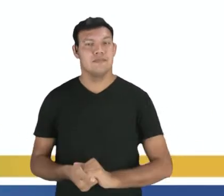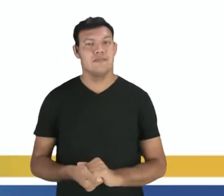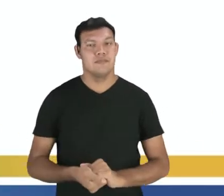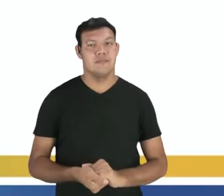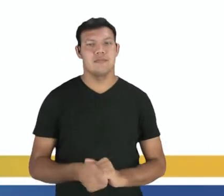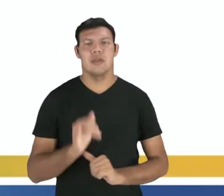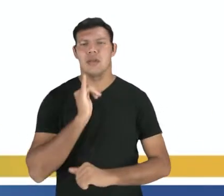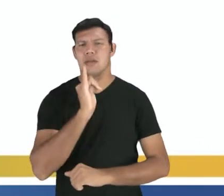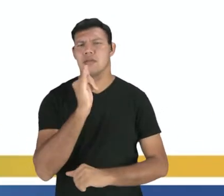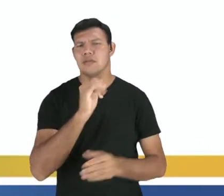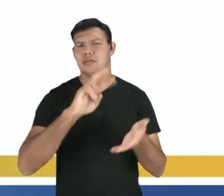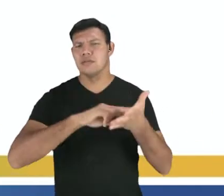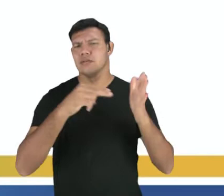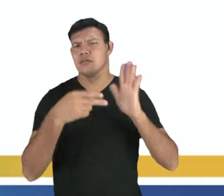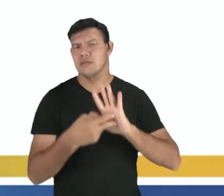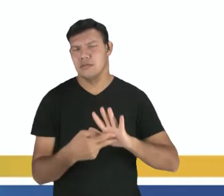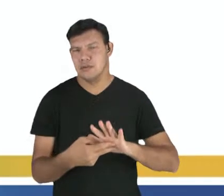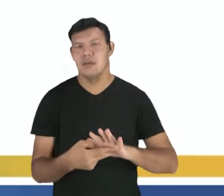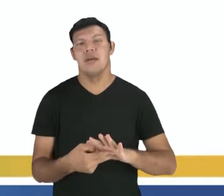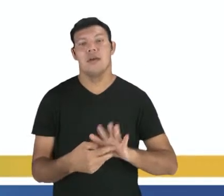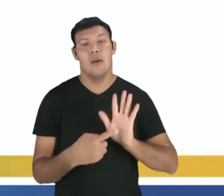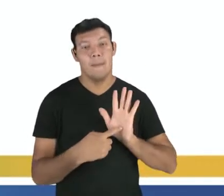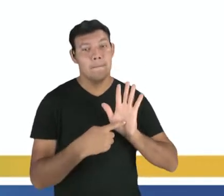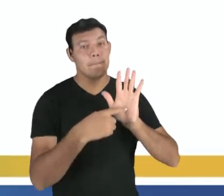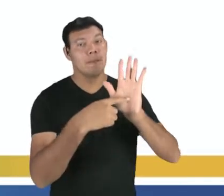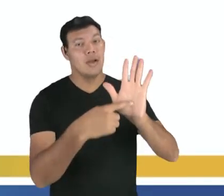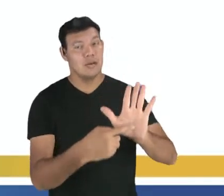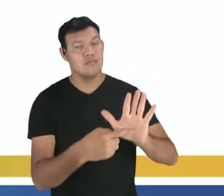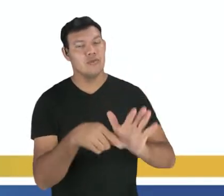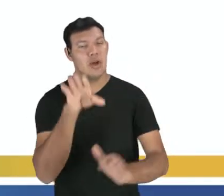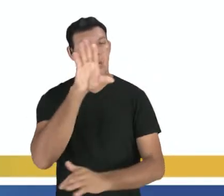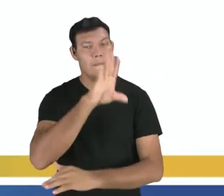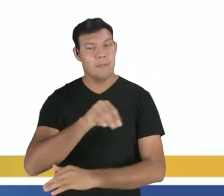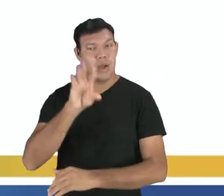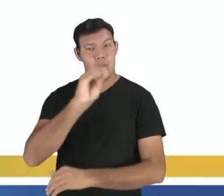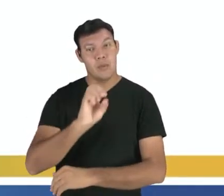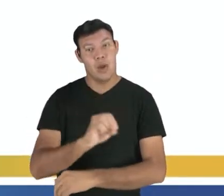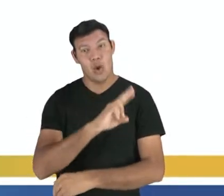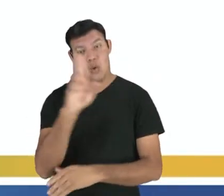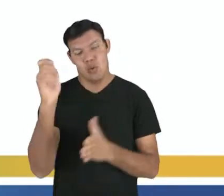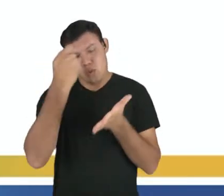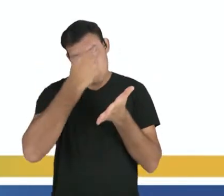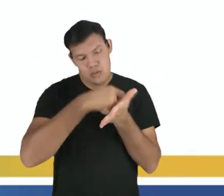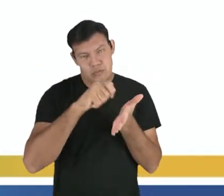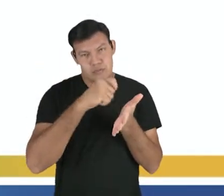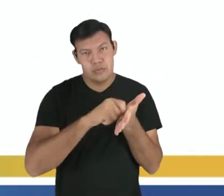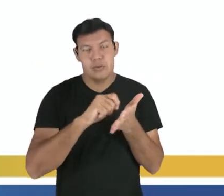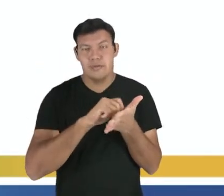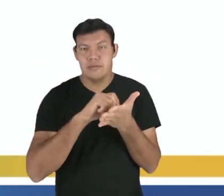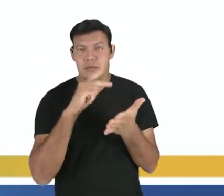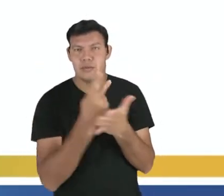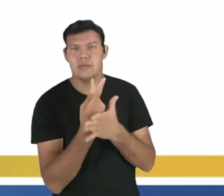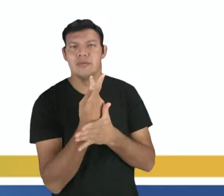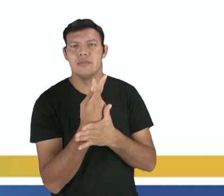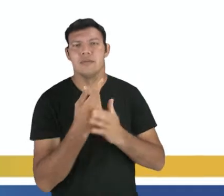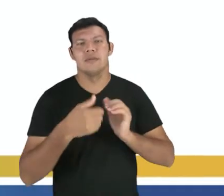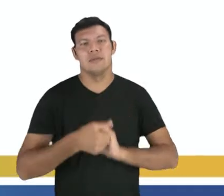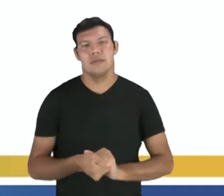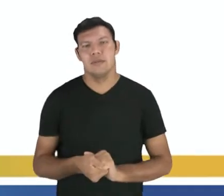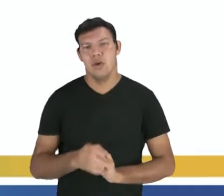que que é narrar narrar é expor por meio da fala ou da escrita um acontecimento